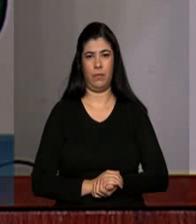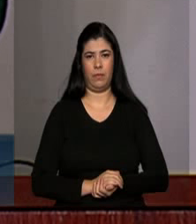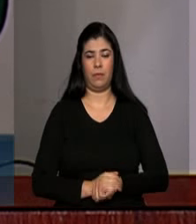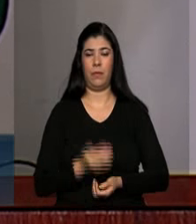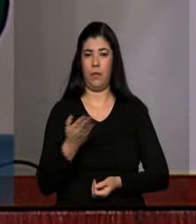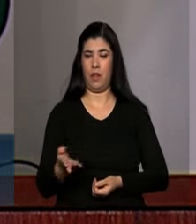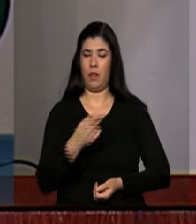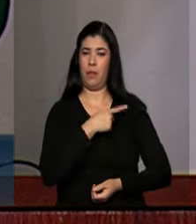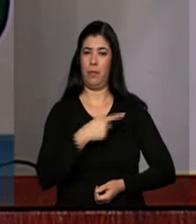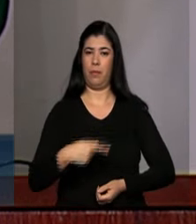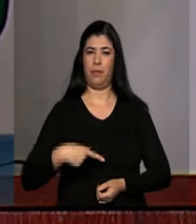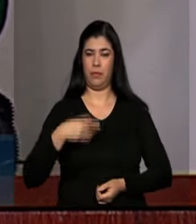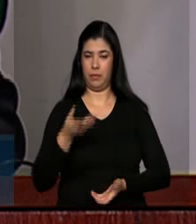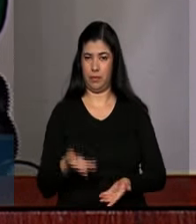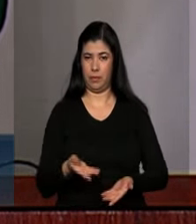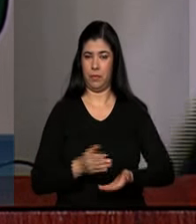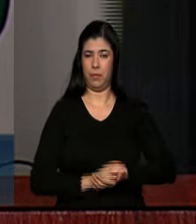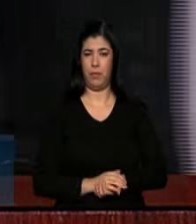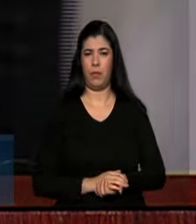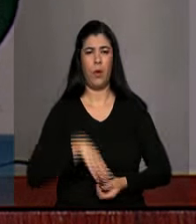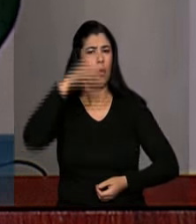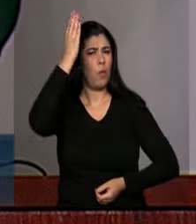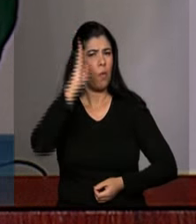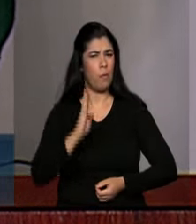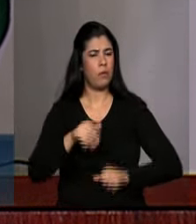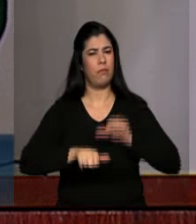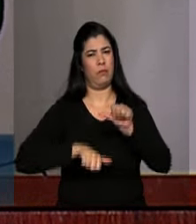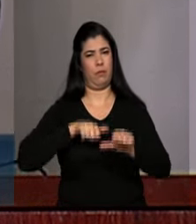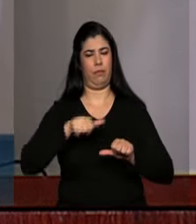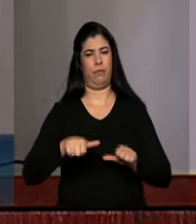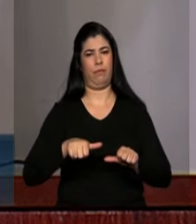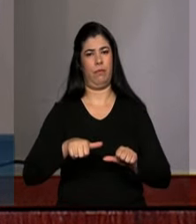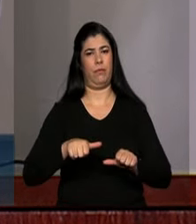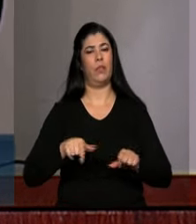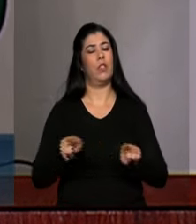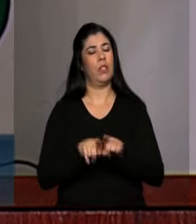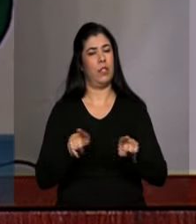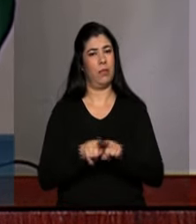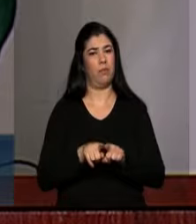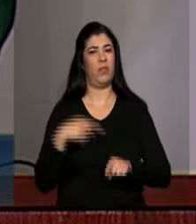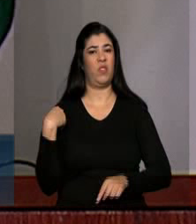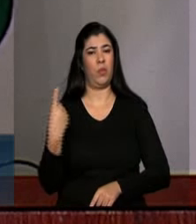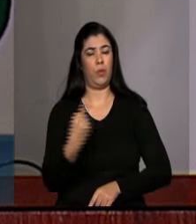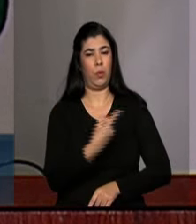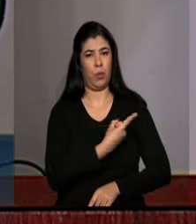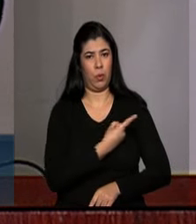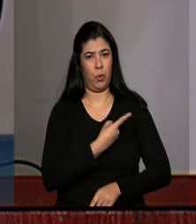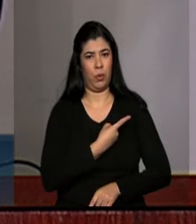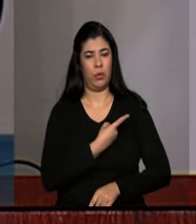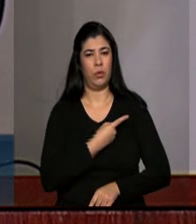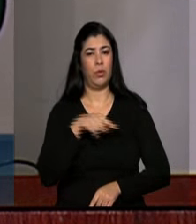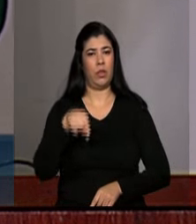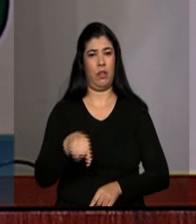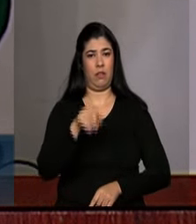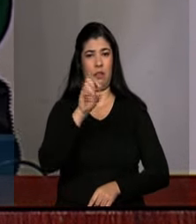Senhora Presidenta, o Brasil mudou e com ele mudou o nosso querido Itamaraty.